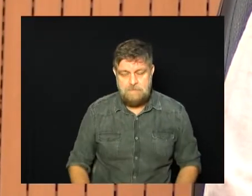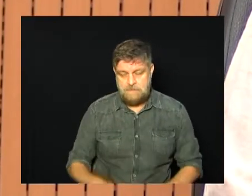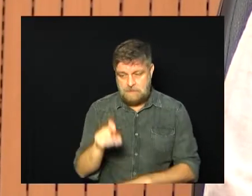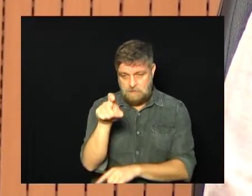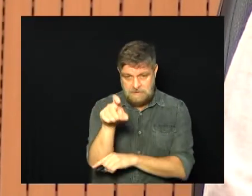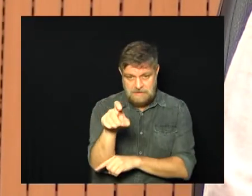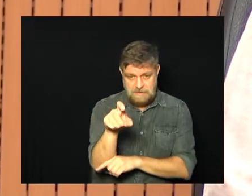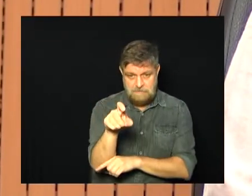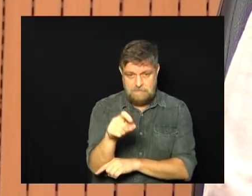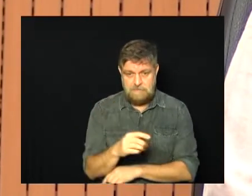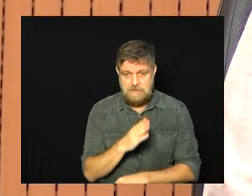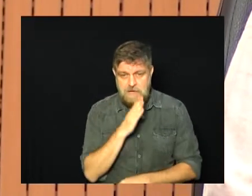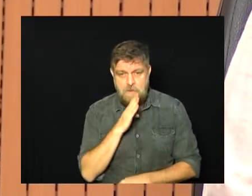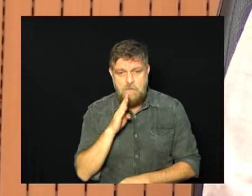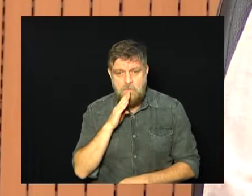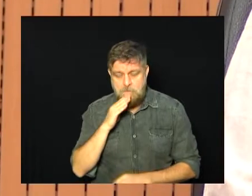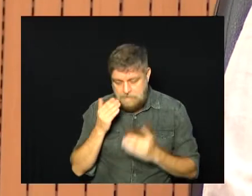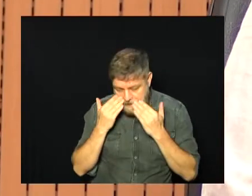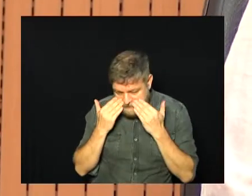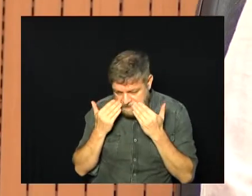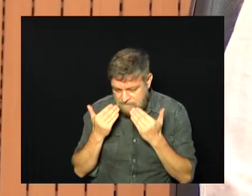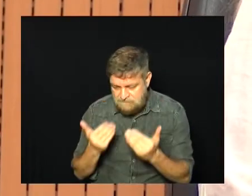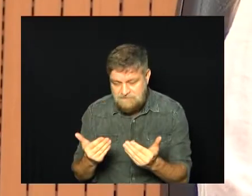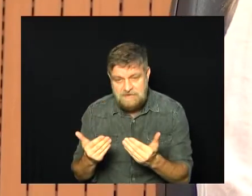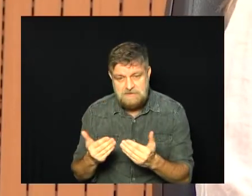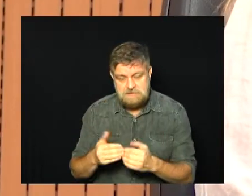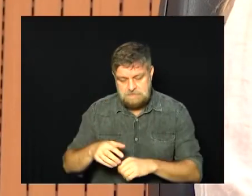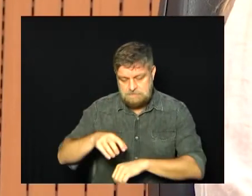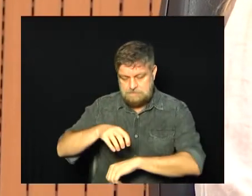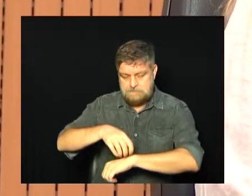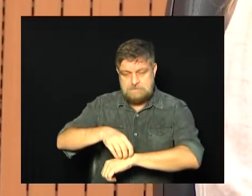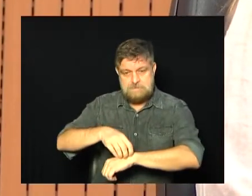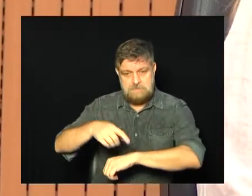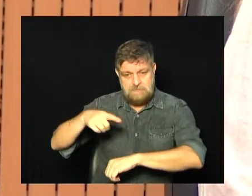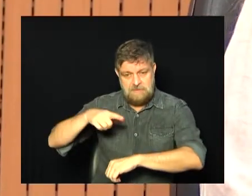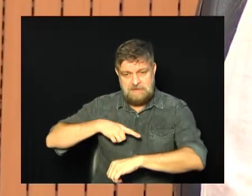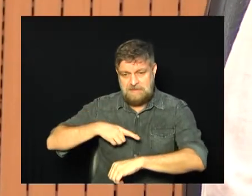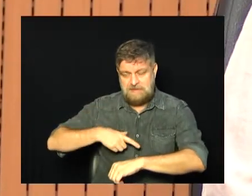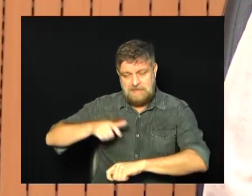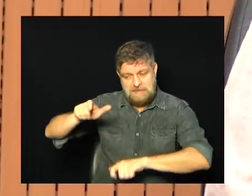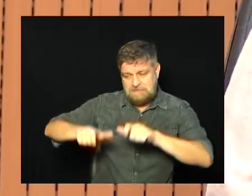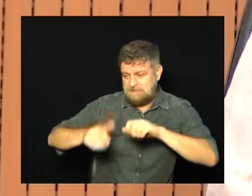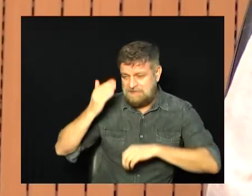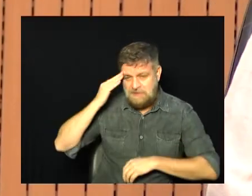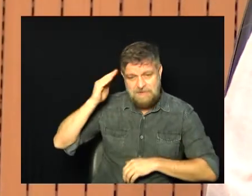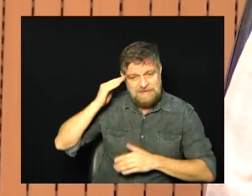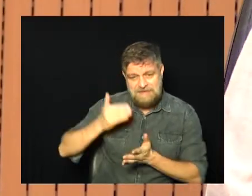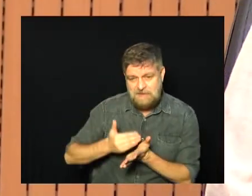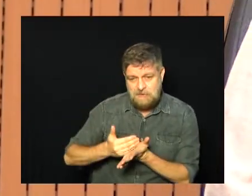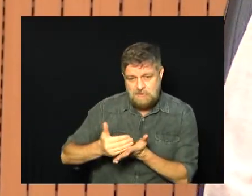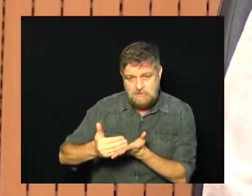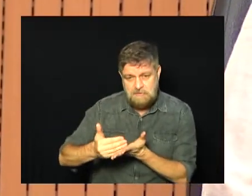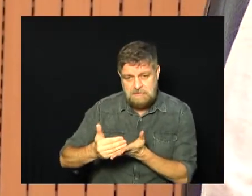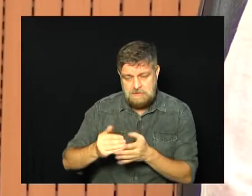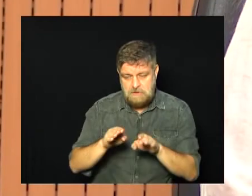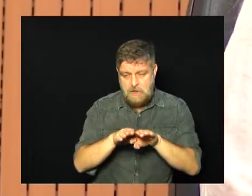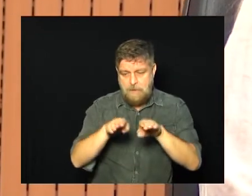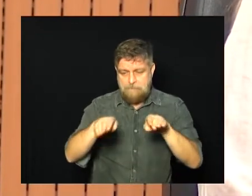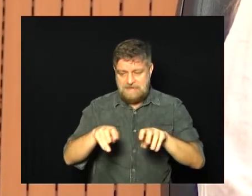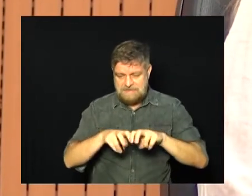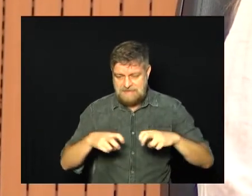pelo pioneirismo, acabou sendo mal interpretado no início, tá certo?